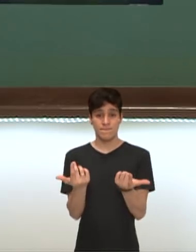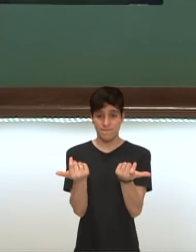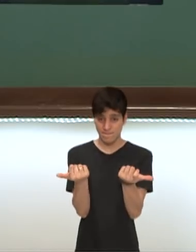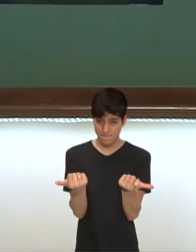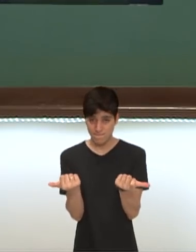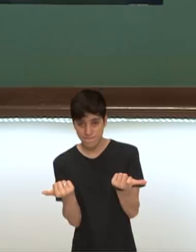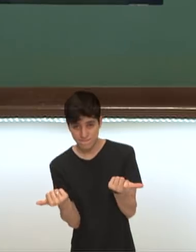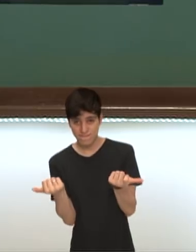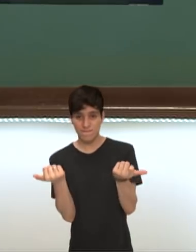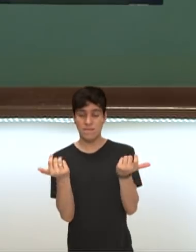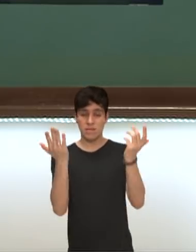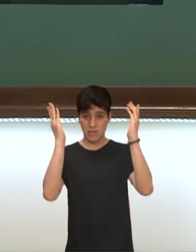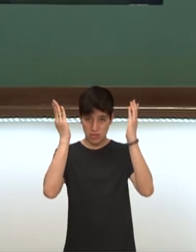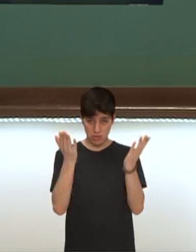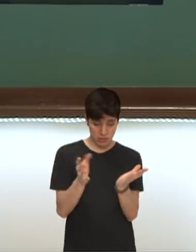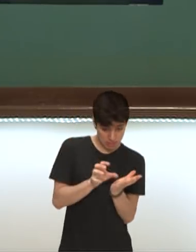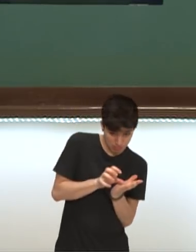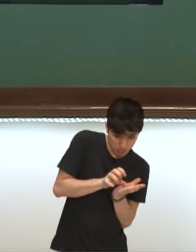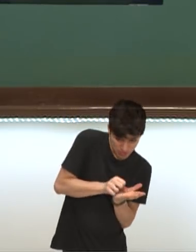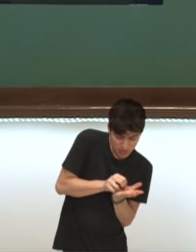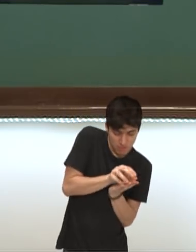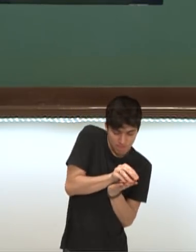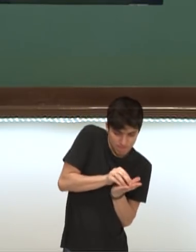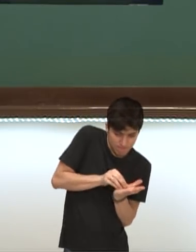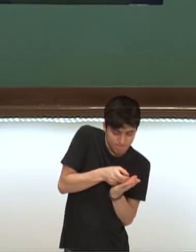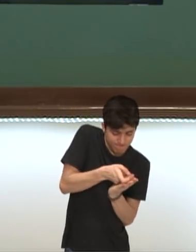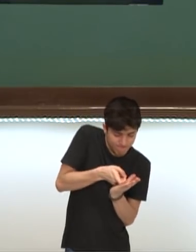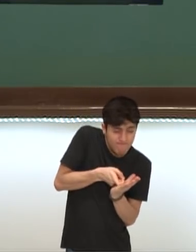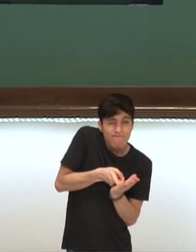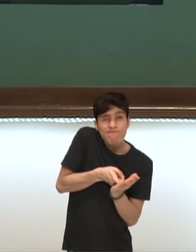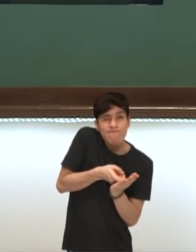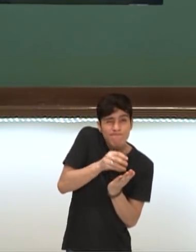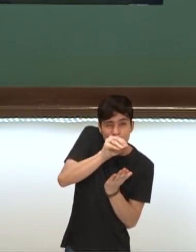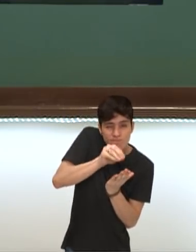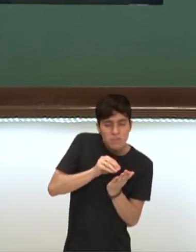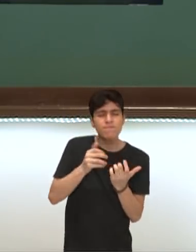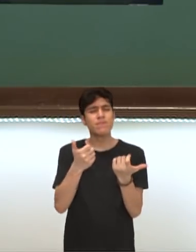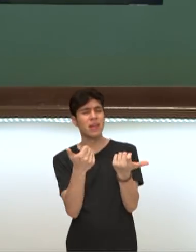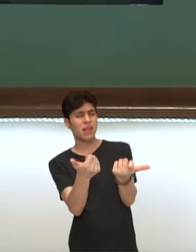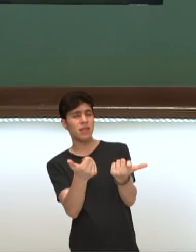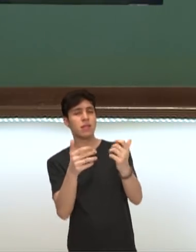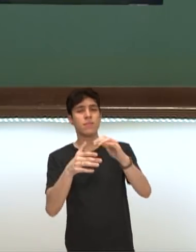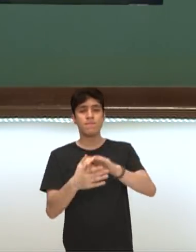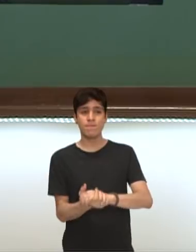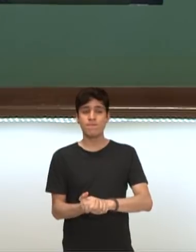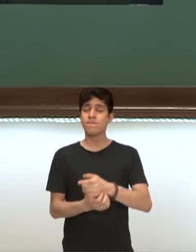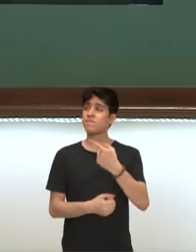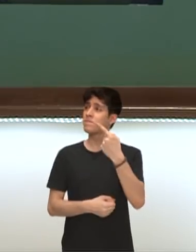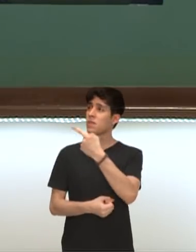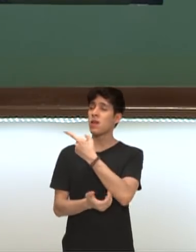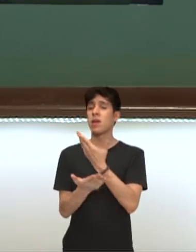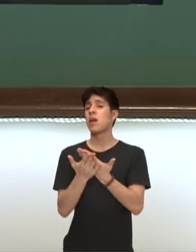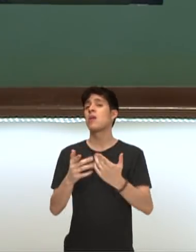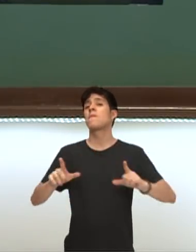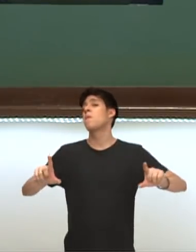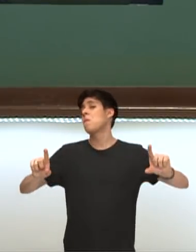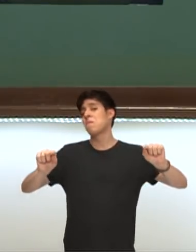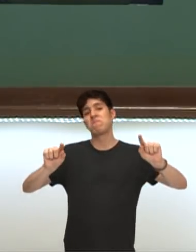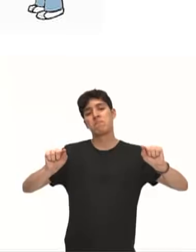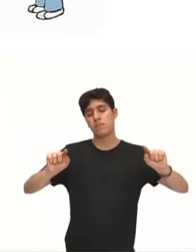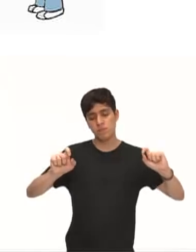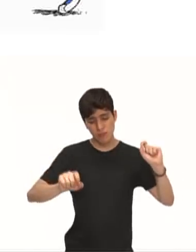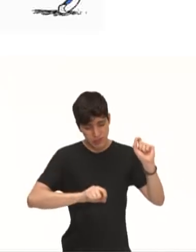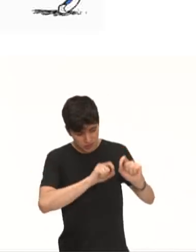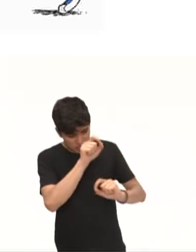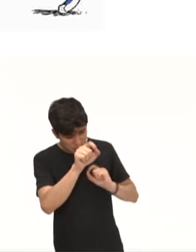E então, pessoal, já fizeram o registro? Belezinha? Então, o que nós falamos na aula de hoje? Nós abordamos o que são